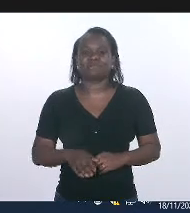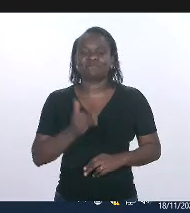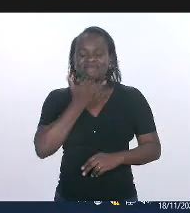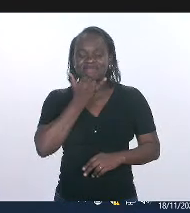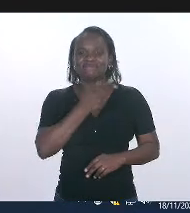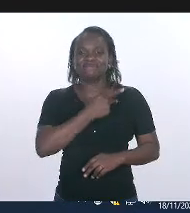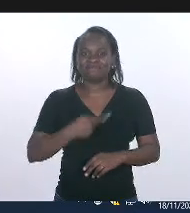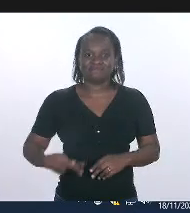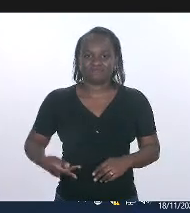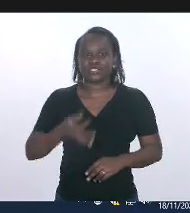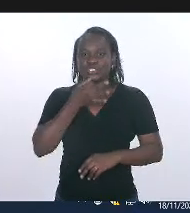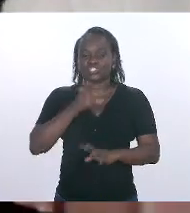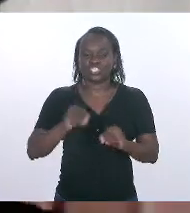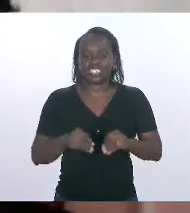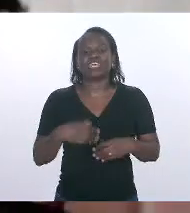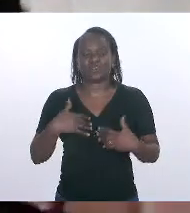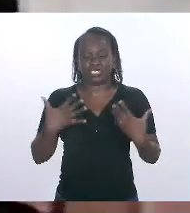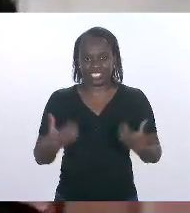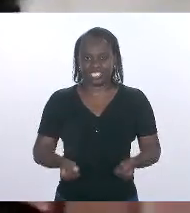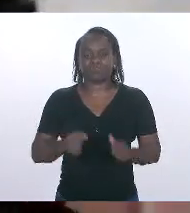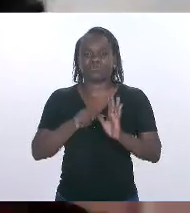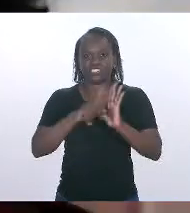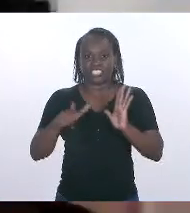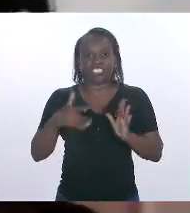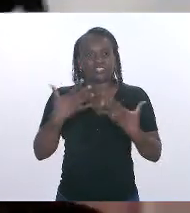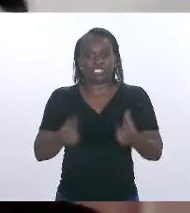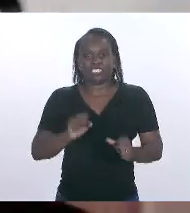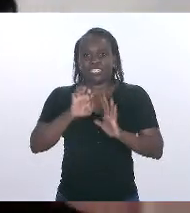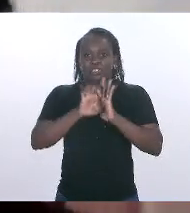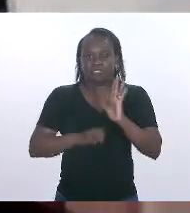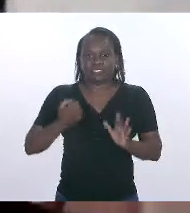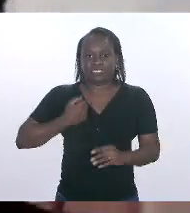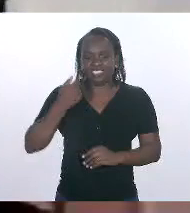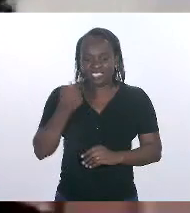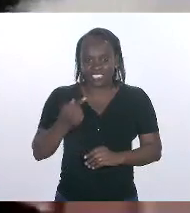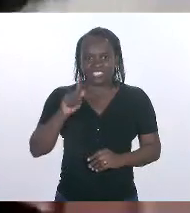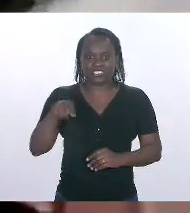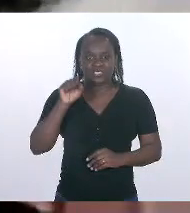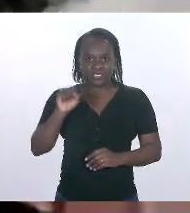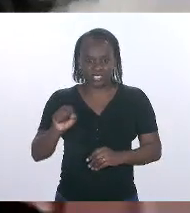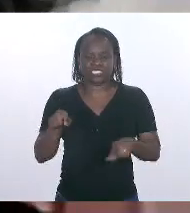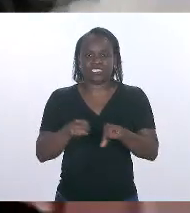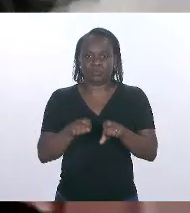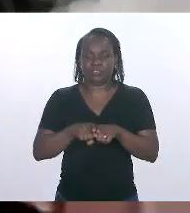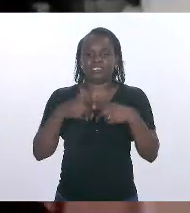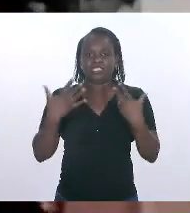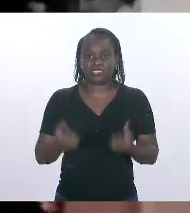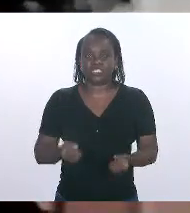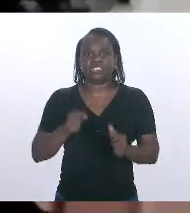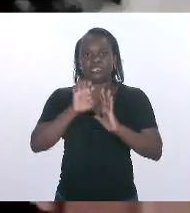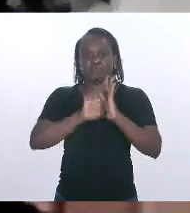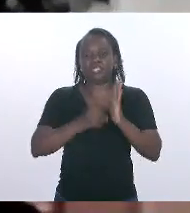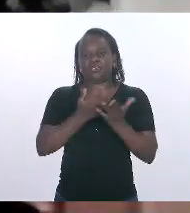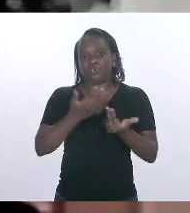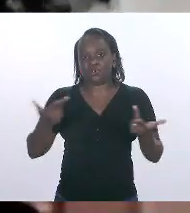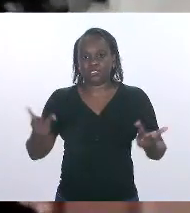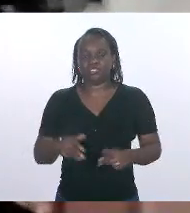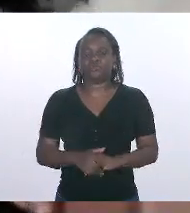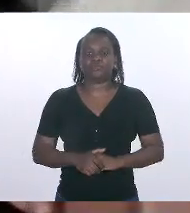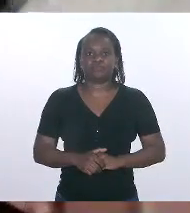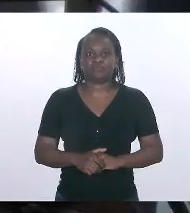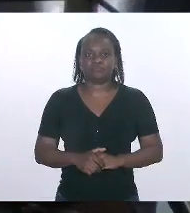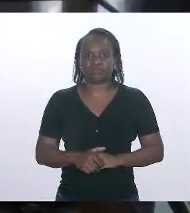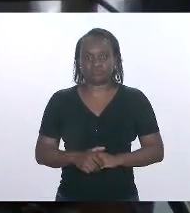Desculpa, presidente, o som estava desligado. Favorável ao projeto, contrário às emendas 7 e 8 e favorável às demais emendas.